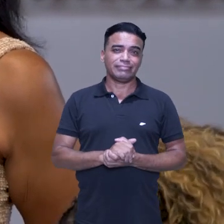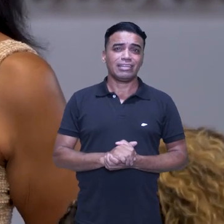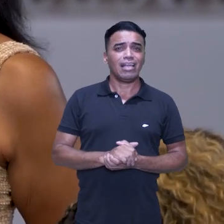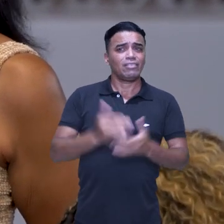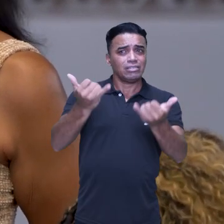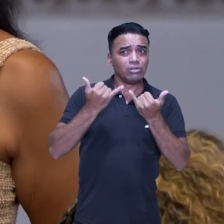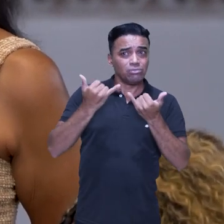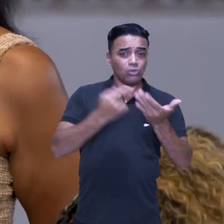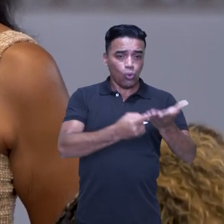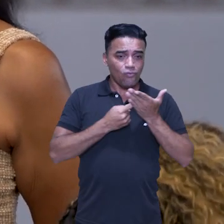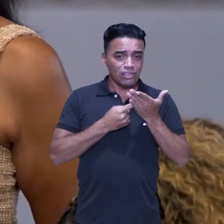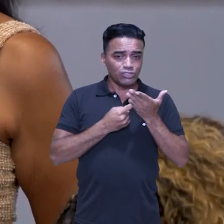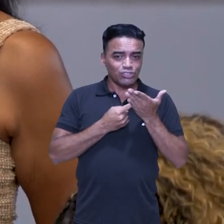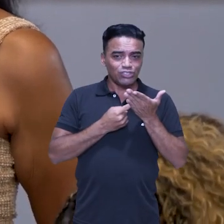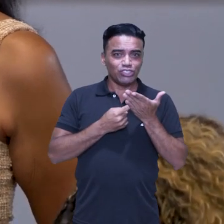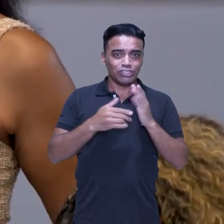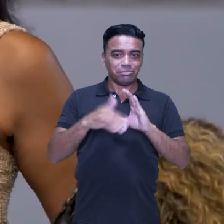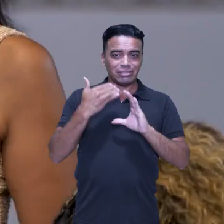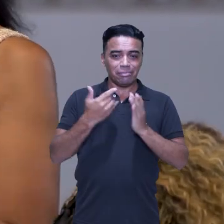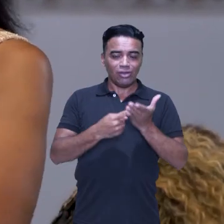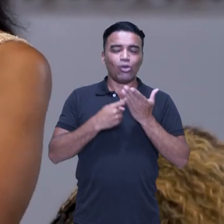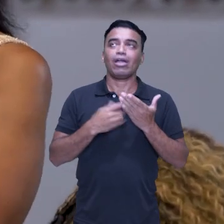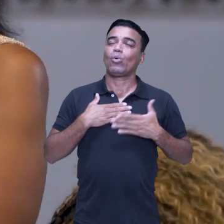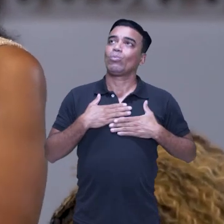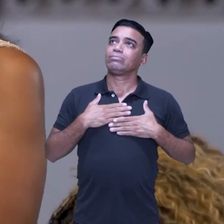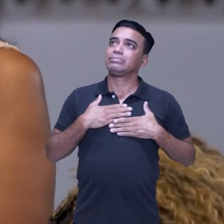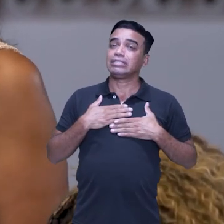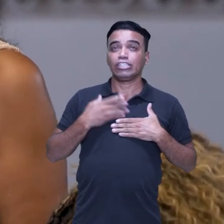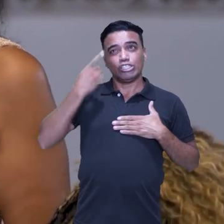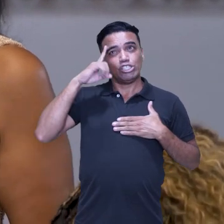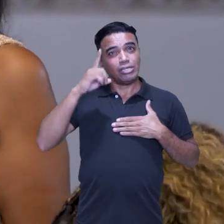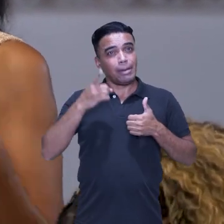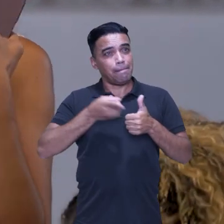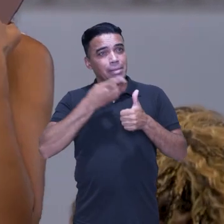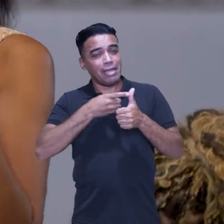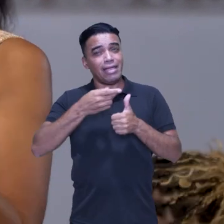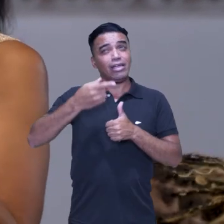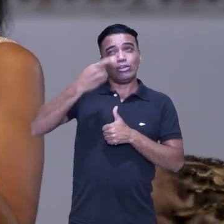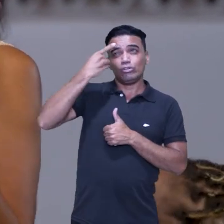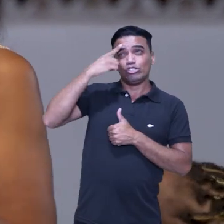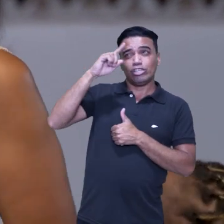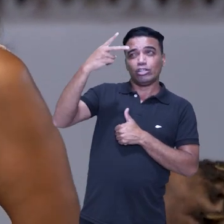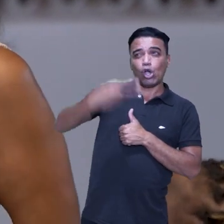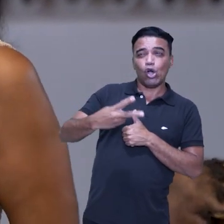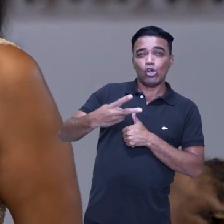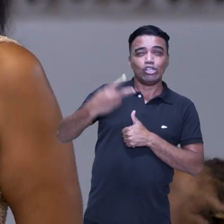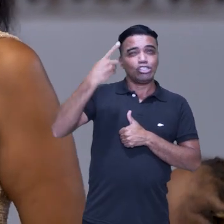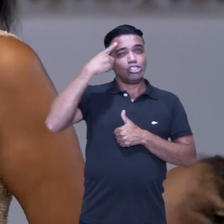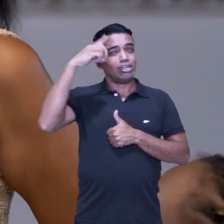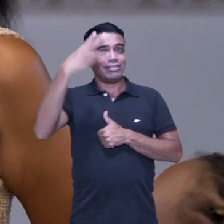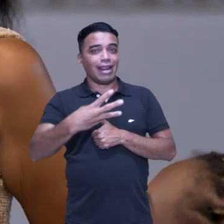me mandaram o convite, né, aí eu fiquei do dia 1º, dia 2, acho que foi dia 3 que vocês me mandaram a